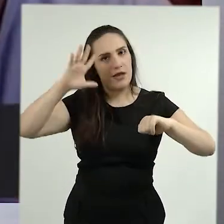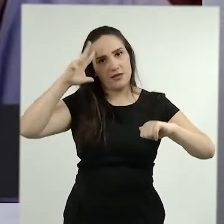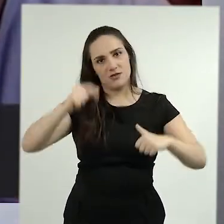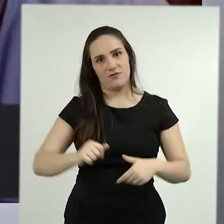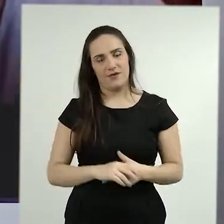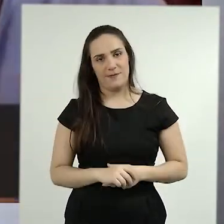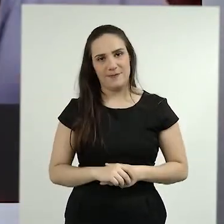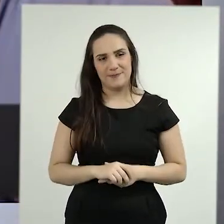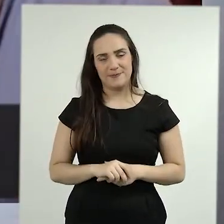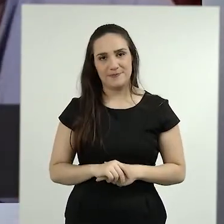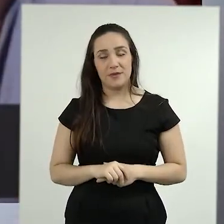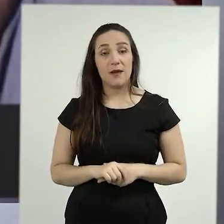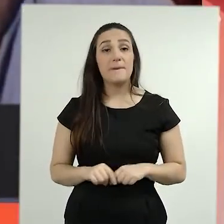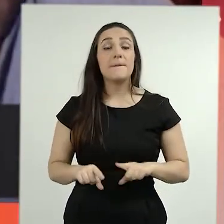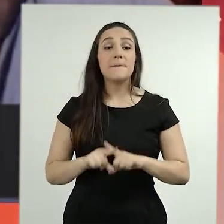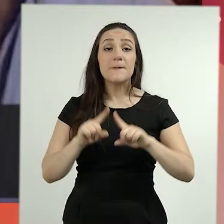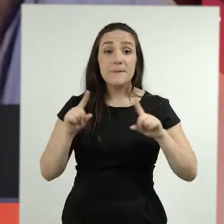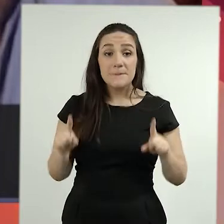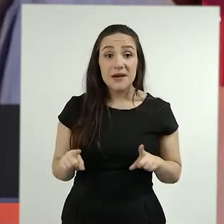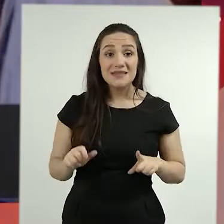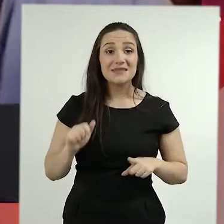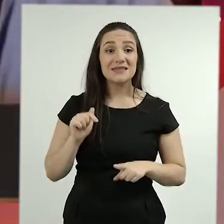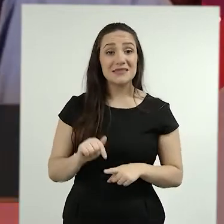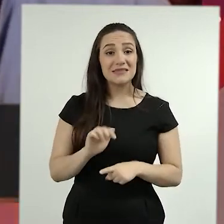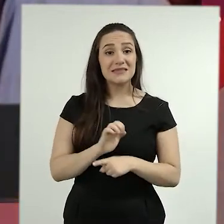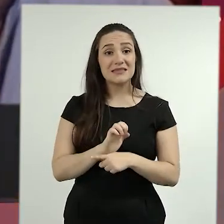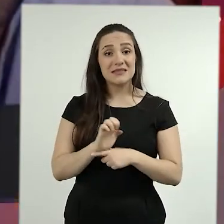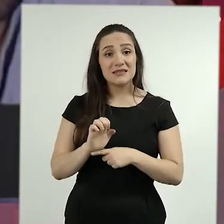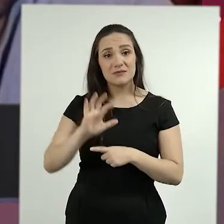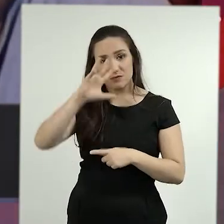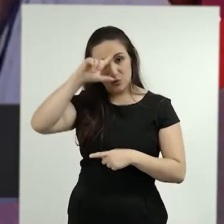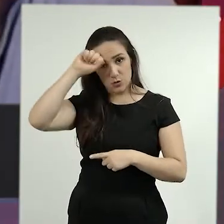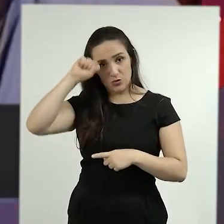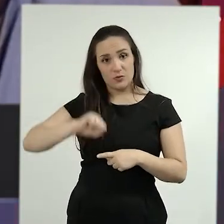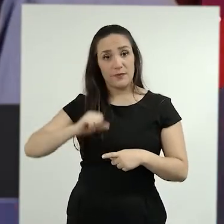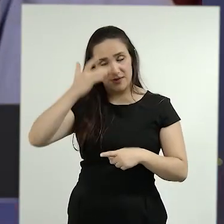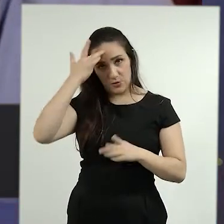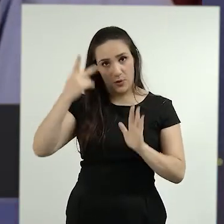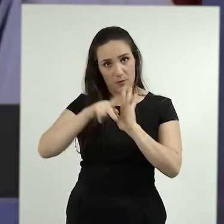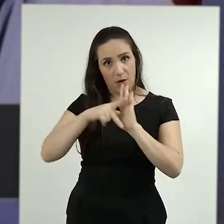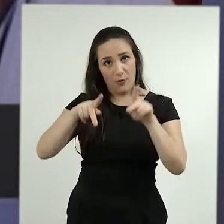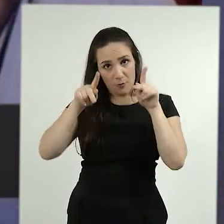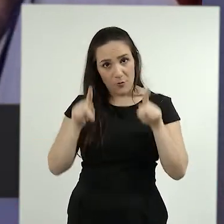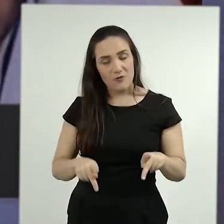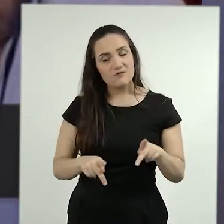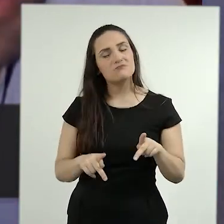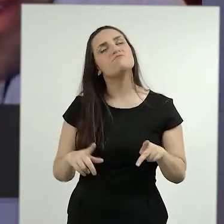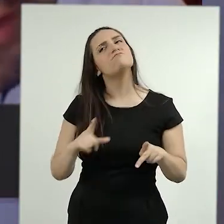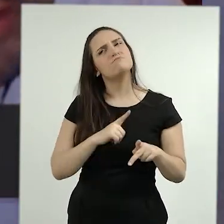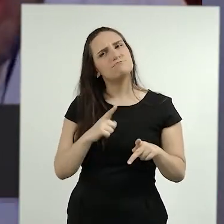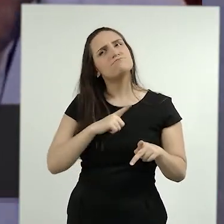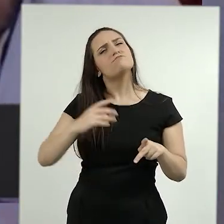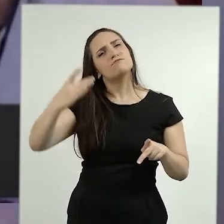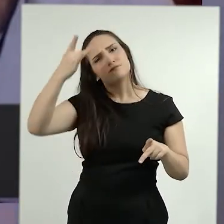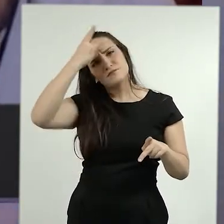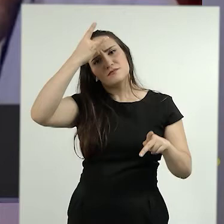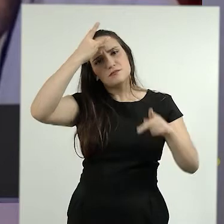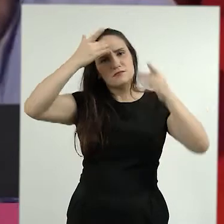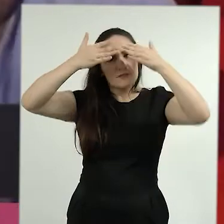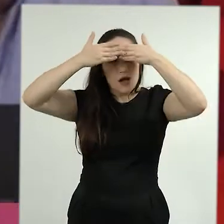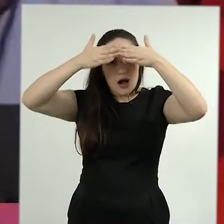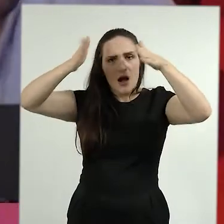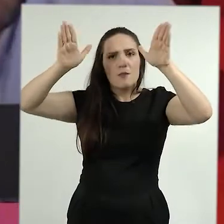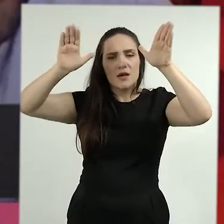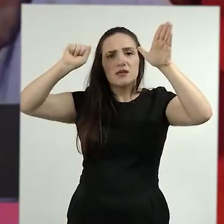desses anos de trabalho aqui, que os sul-mato-grossenses são pessoas que estão mais abertas à importância do